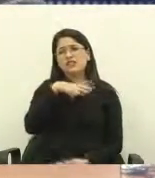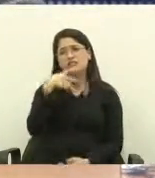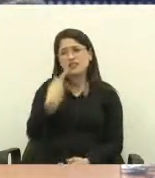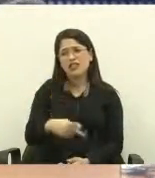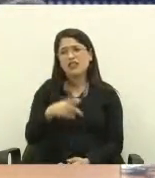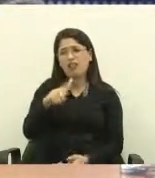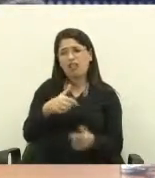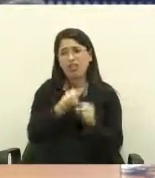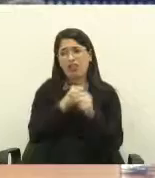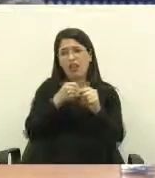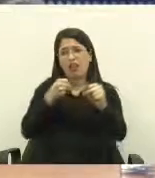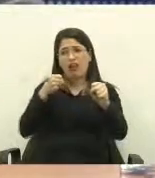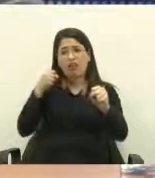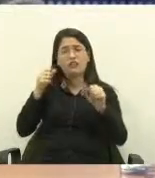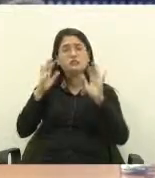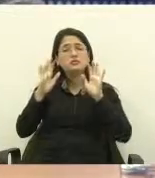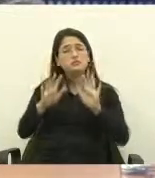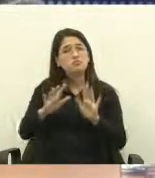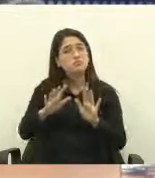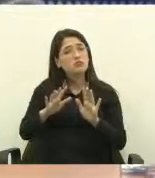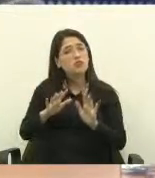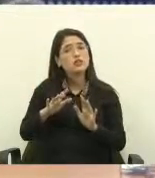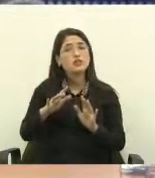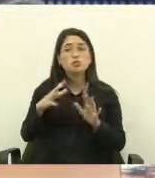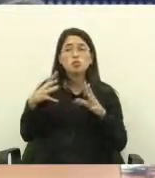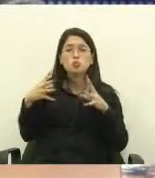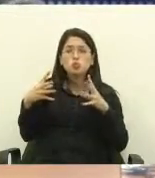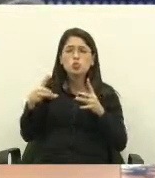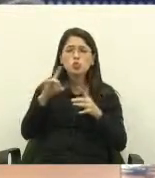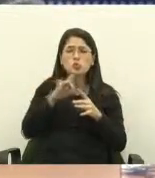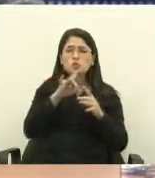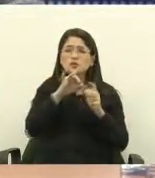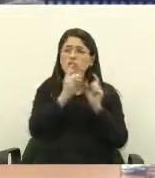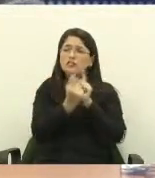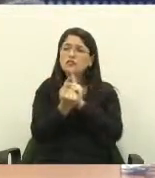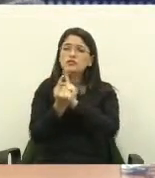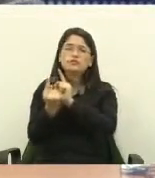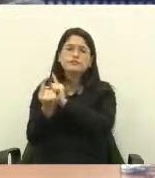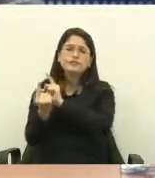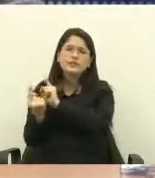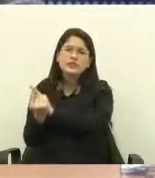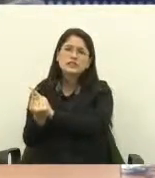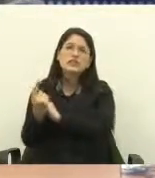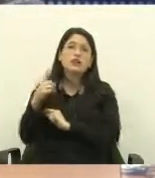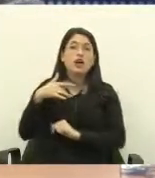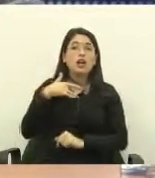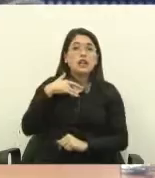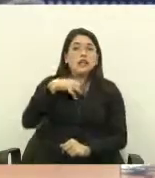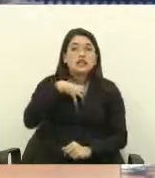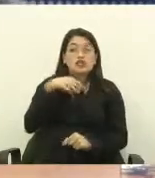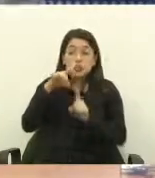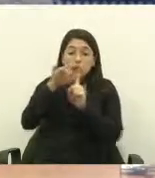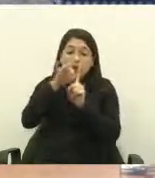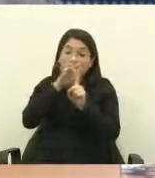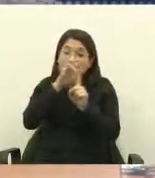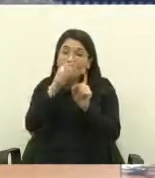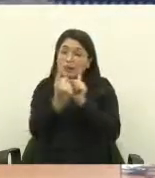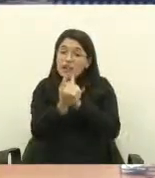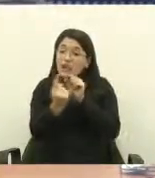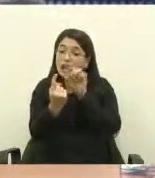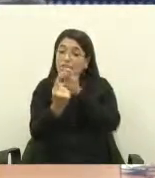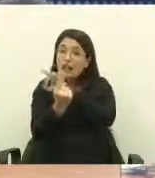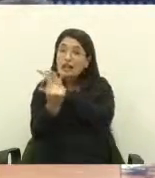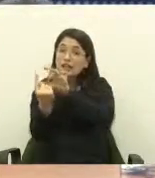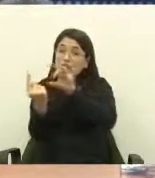Contudo, todas as pessoas atendidas, todos os munícipes saíram de lá satisfeitos, porque eles tiveram